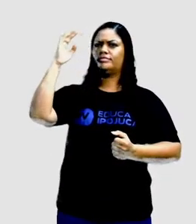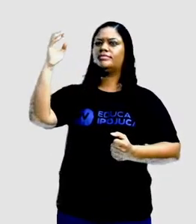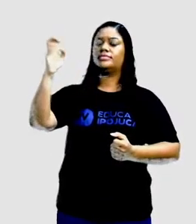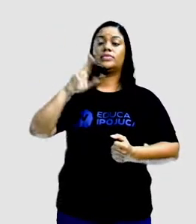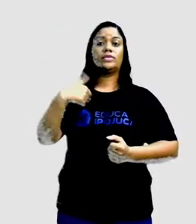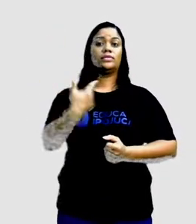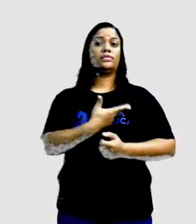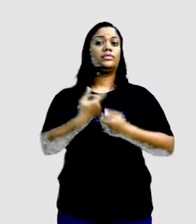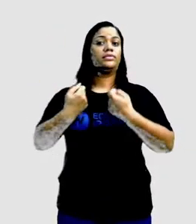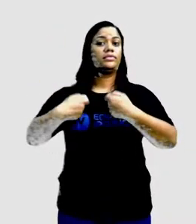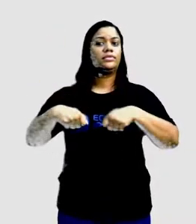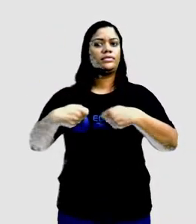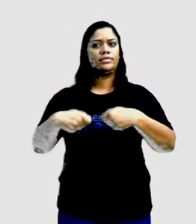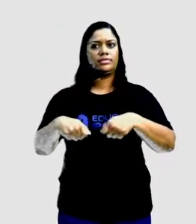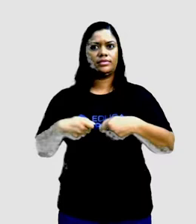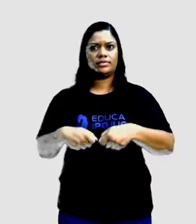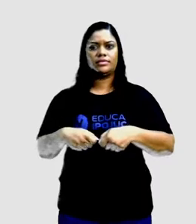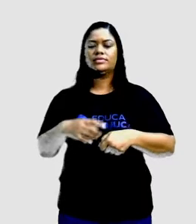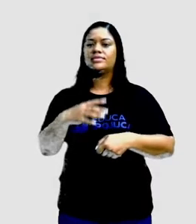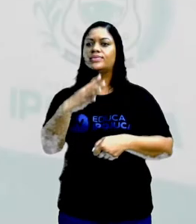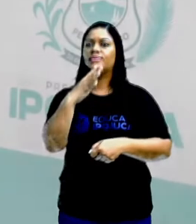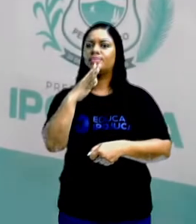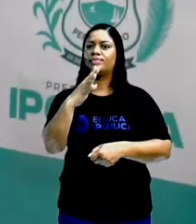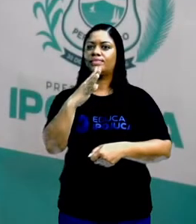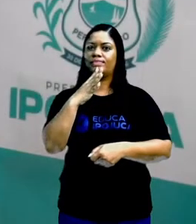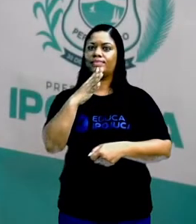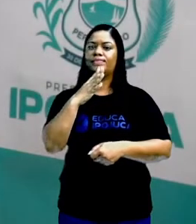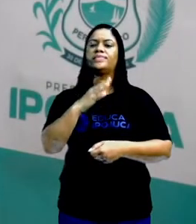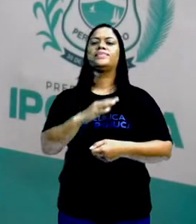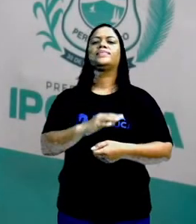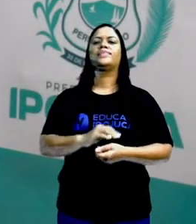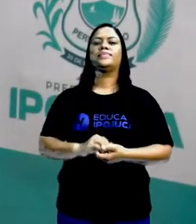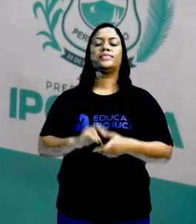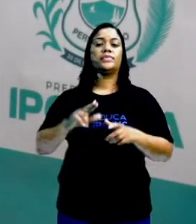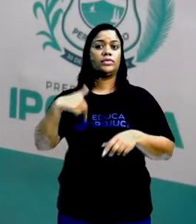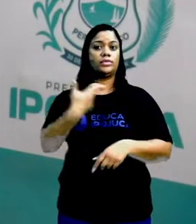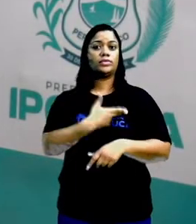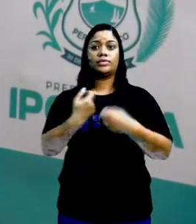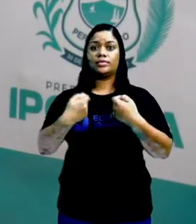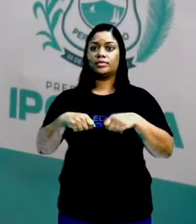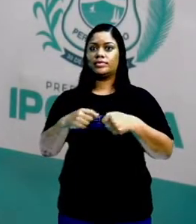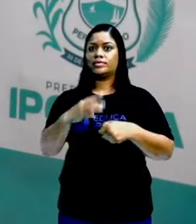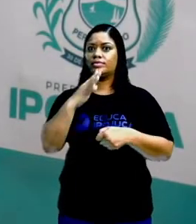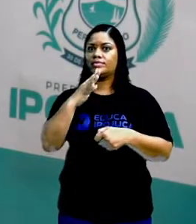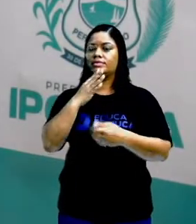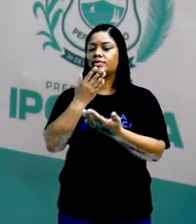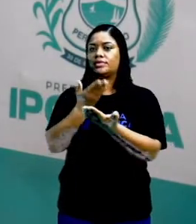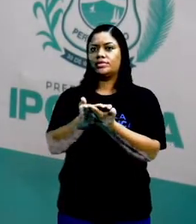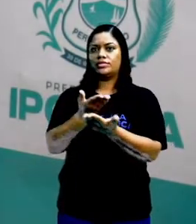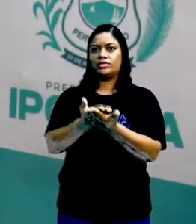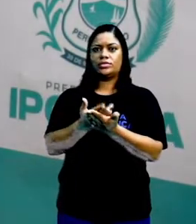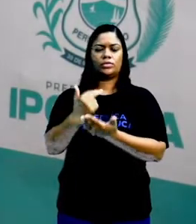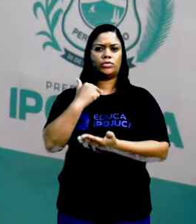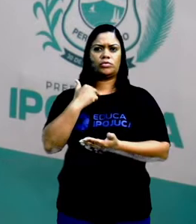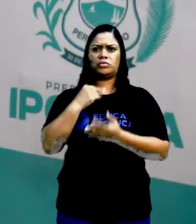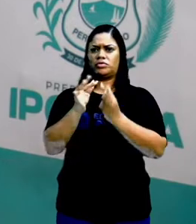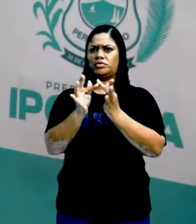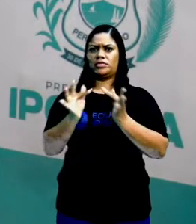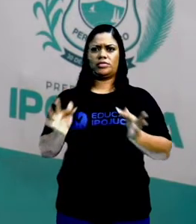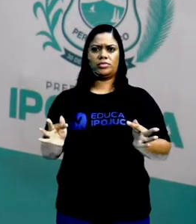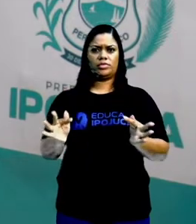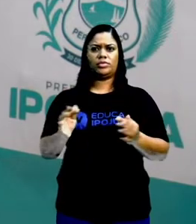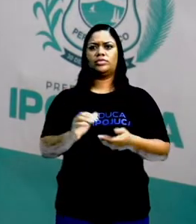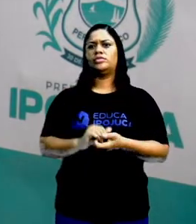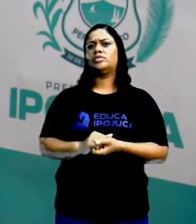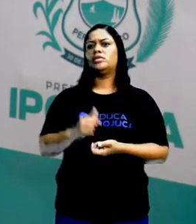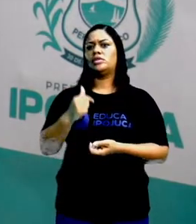nós precisamos, gente, conhecer, né? A gente precisa estudar. Eu não posso simplesmente dizer,